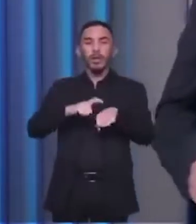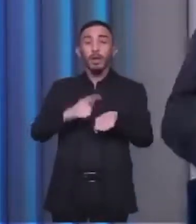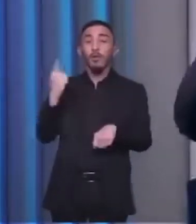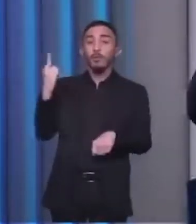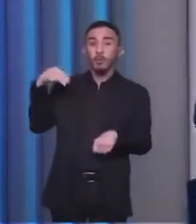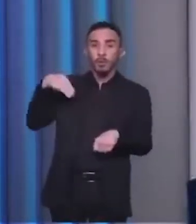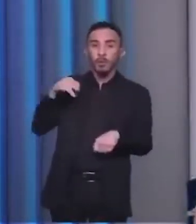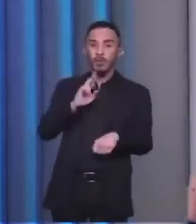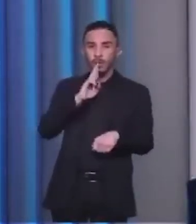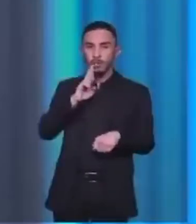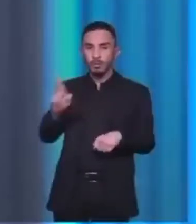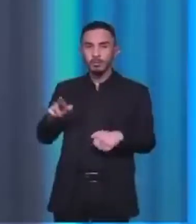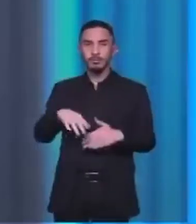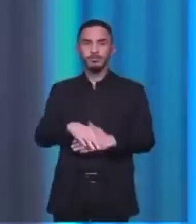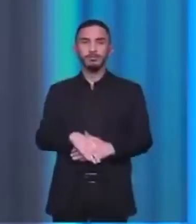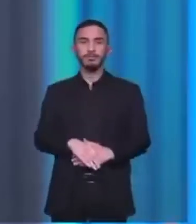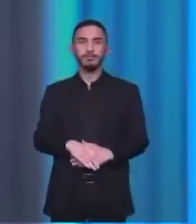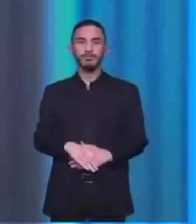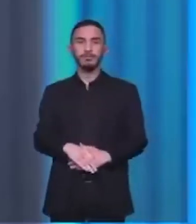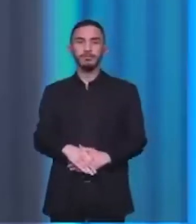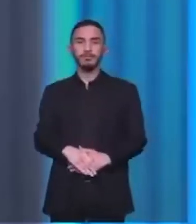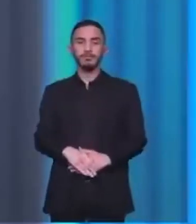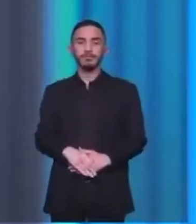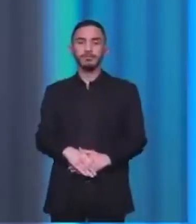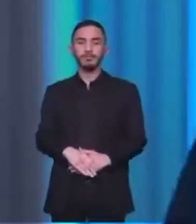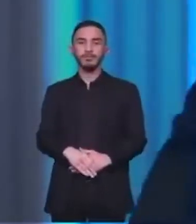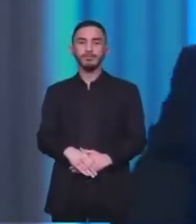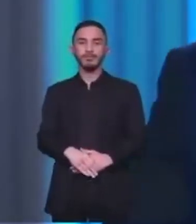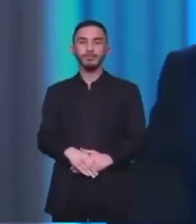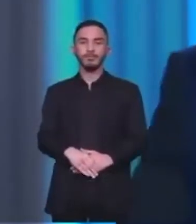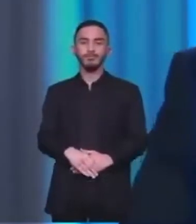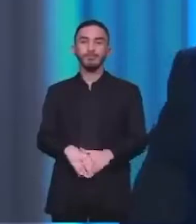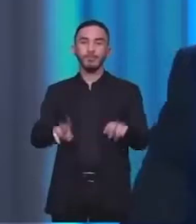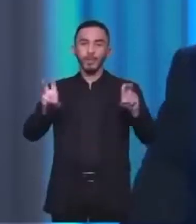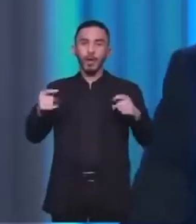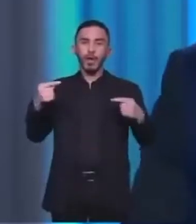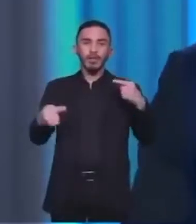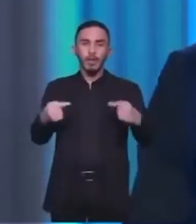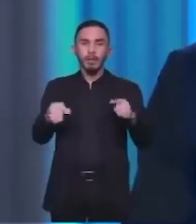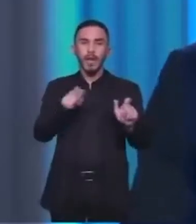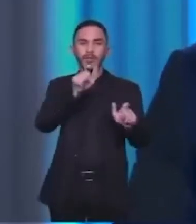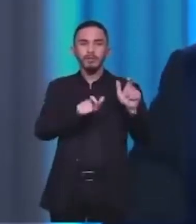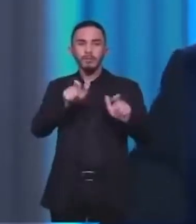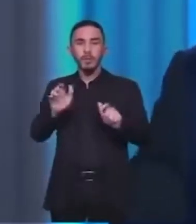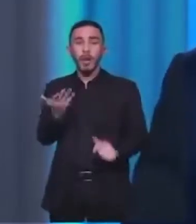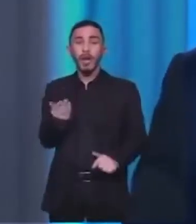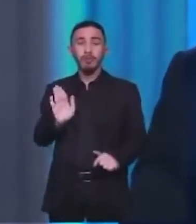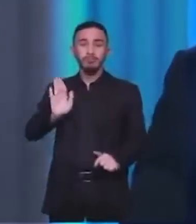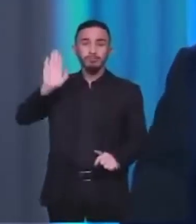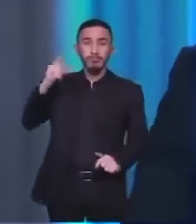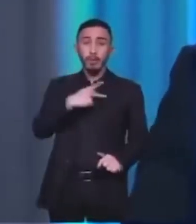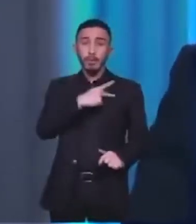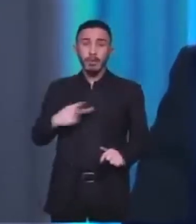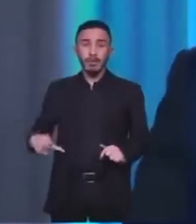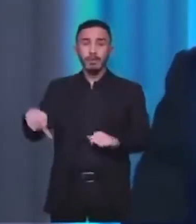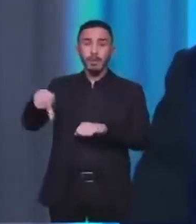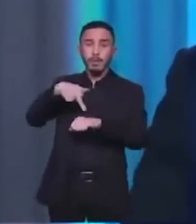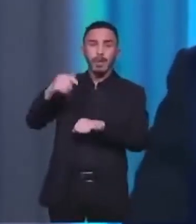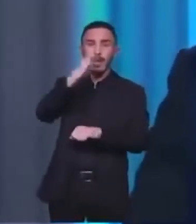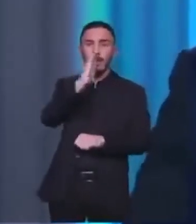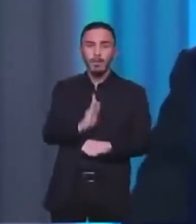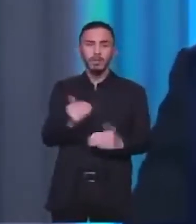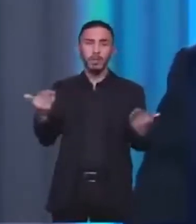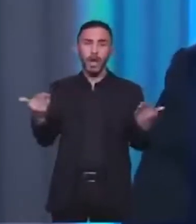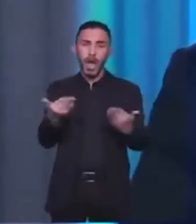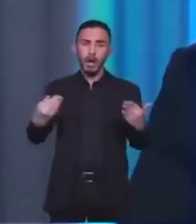a um minuto para a sua resposta. Que num debate entre pessoas que querem ser presidente da República, o